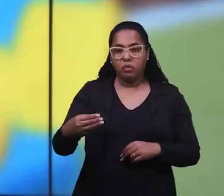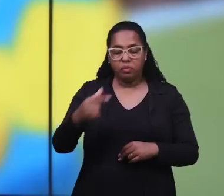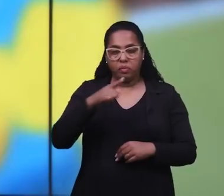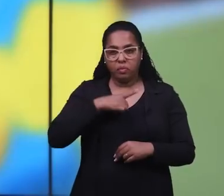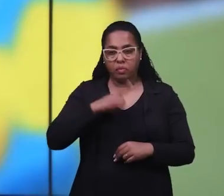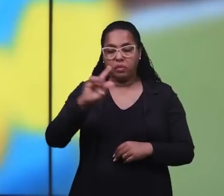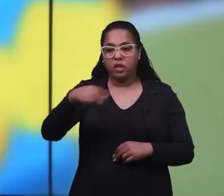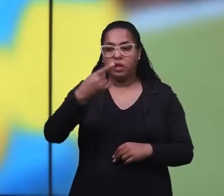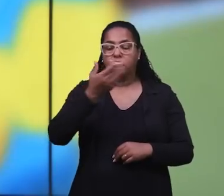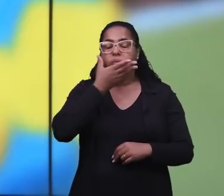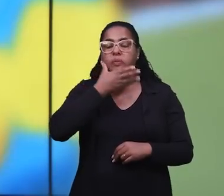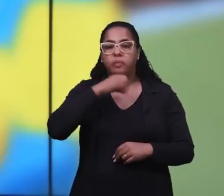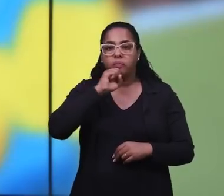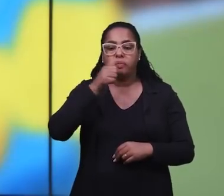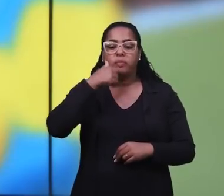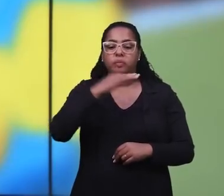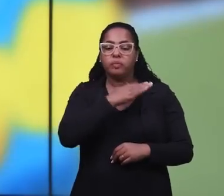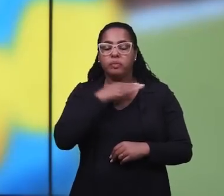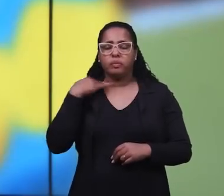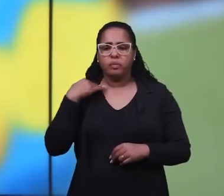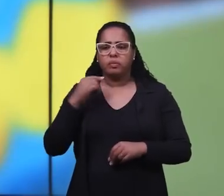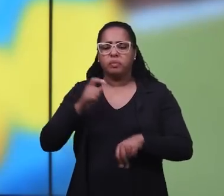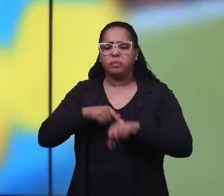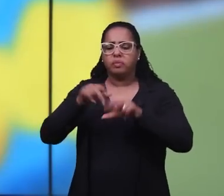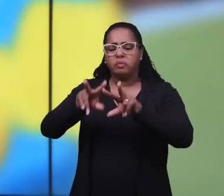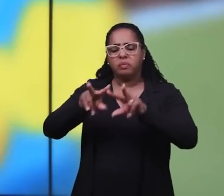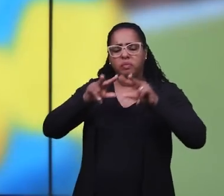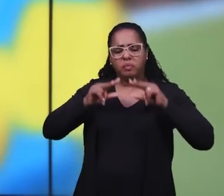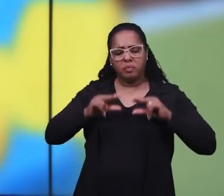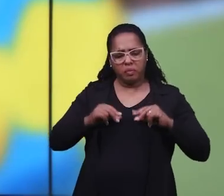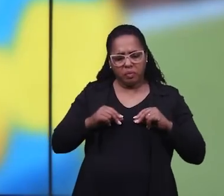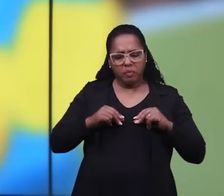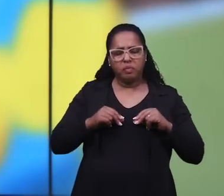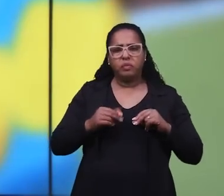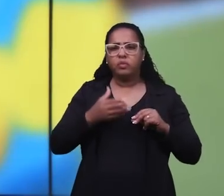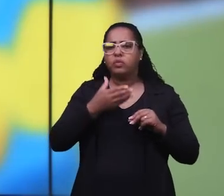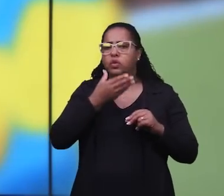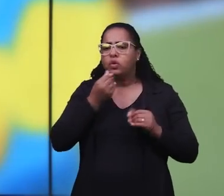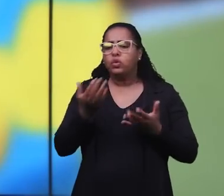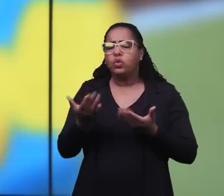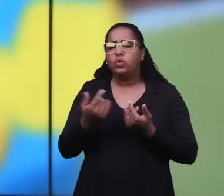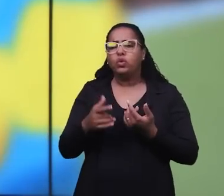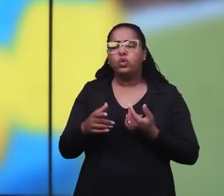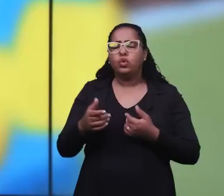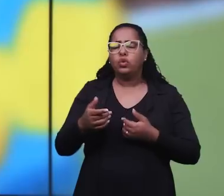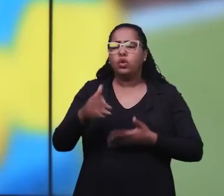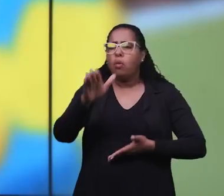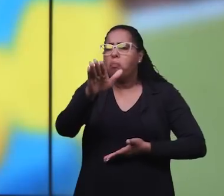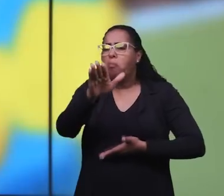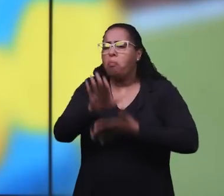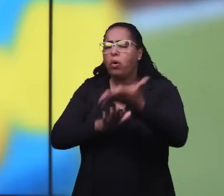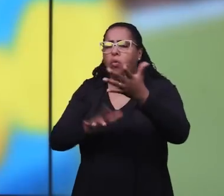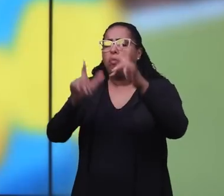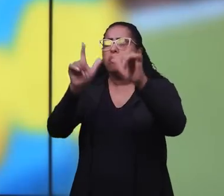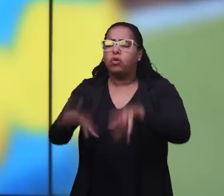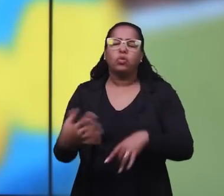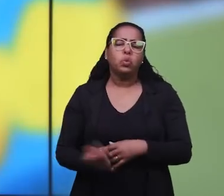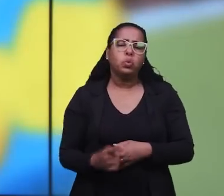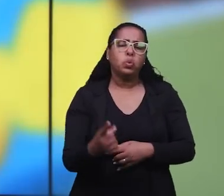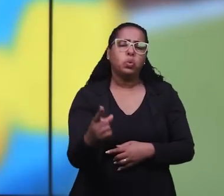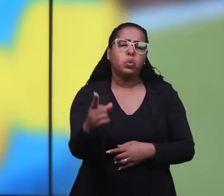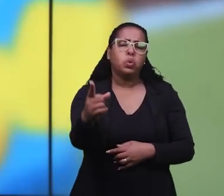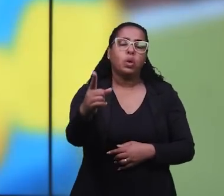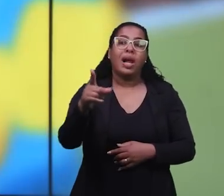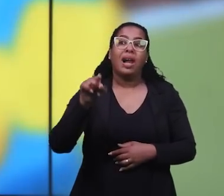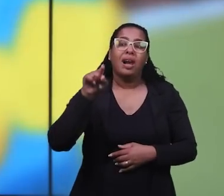do pai. Ao receber a herança, o jovem foi embora para uma terra distante e ali ele gastou tudo